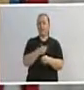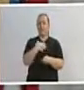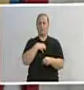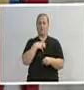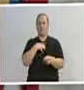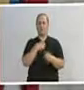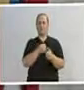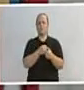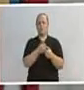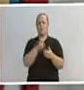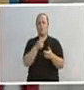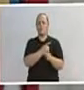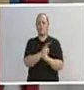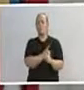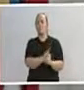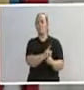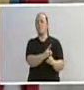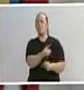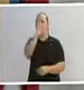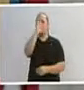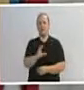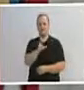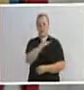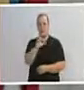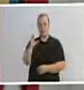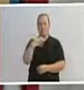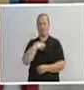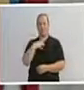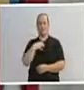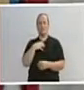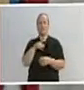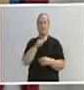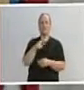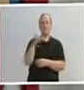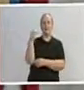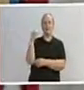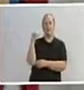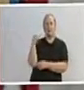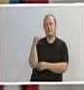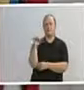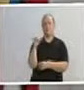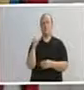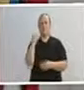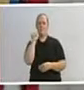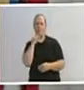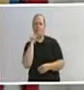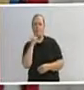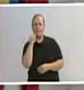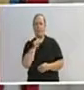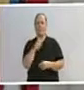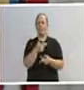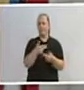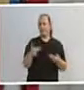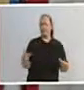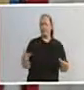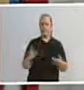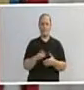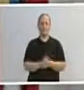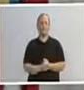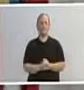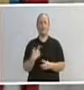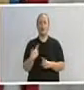Talvez, senhoras e senhores, hoje que faz-se o registro do Dia Internacional do Orgulho do Movimento